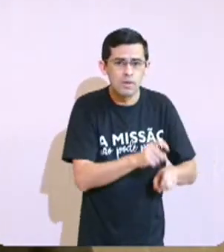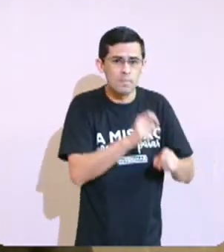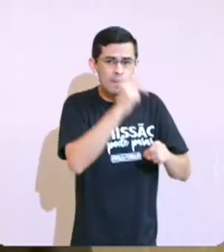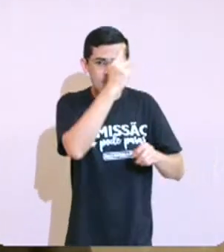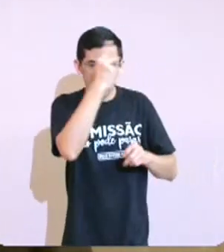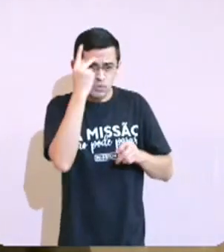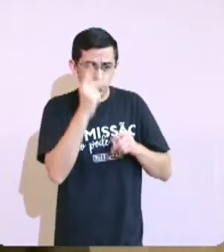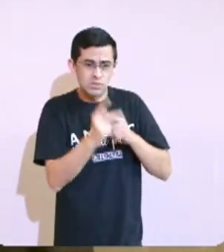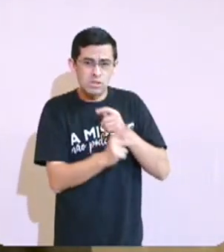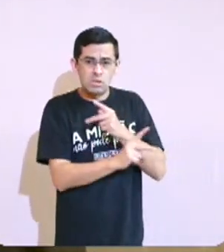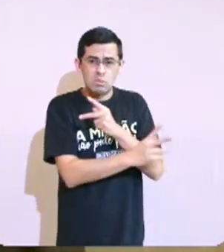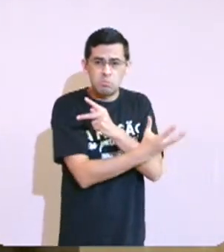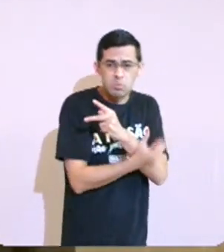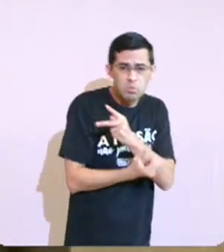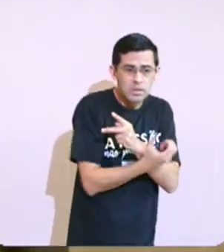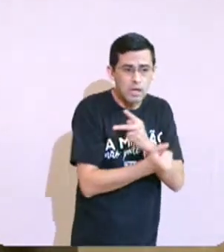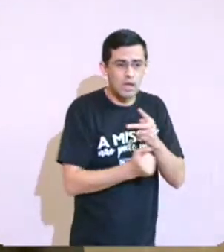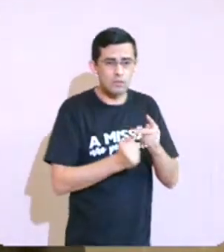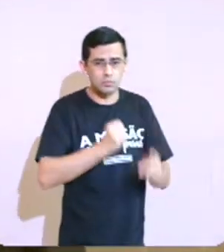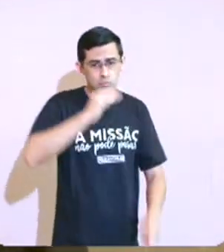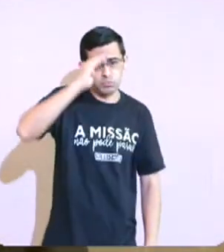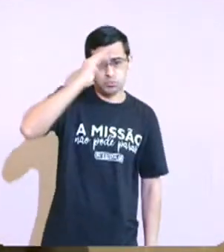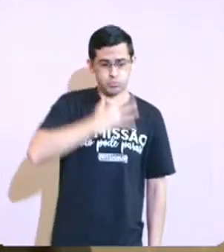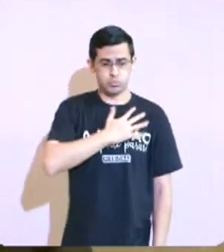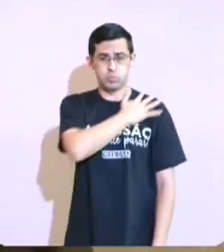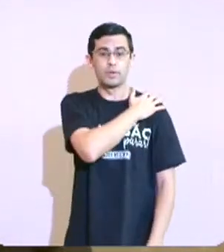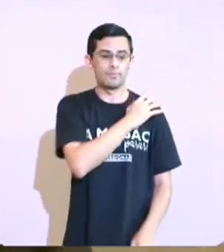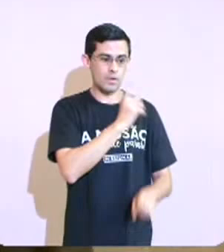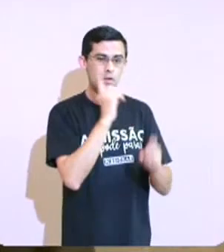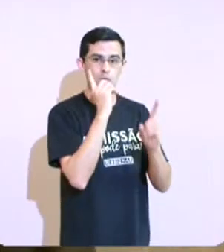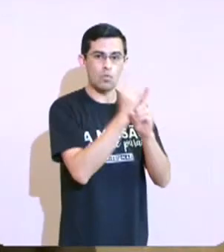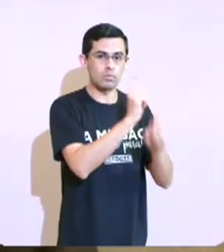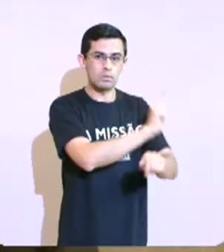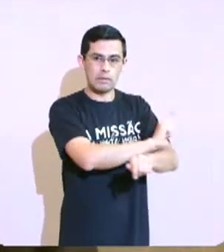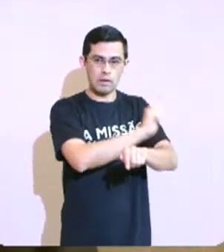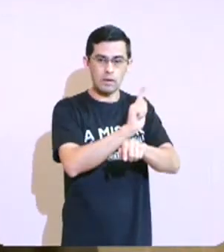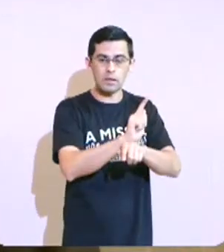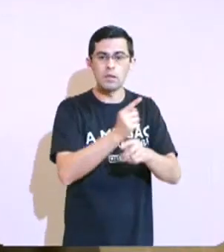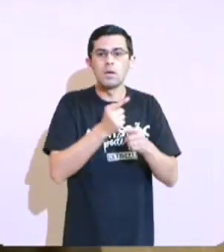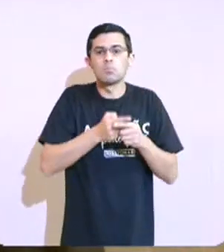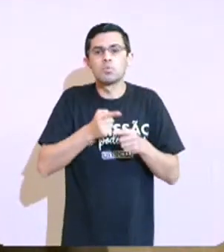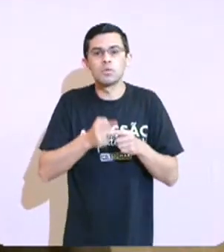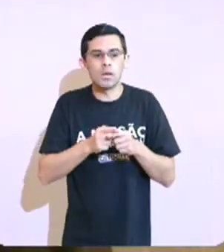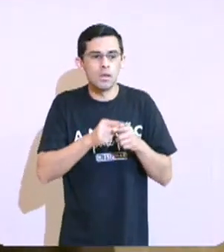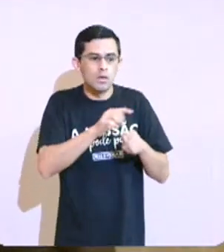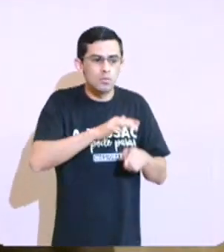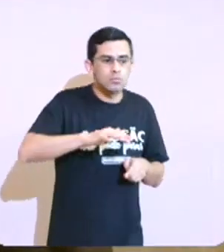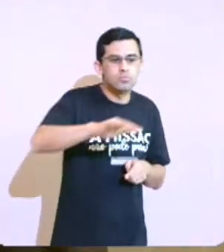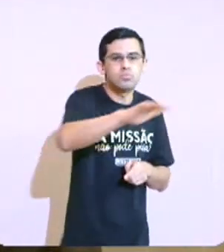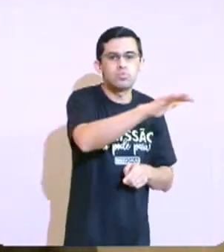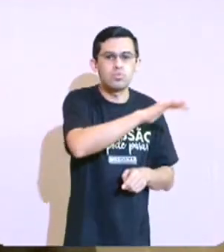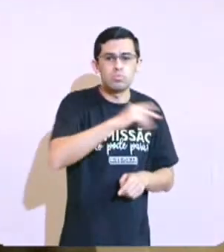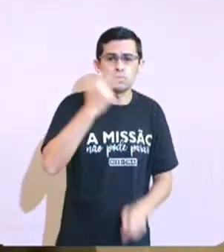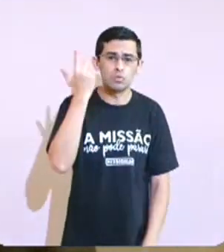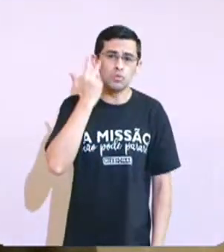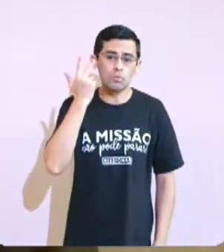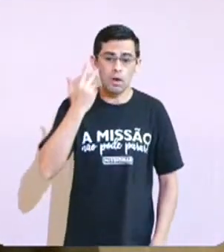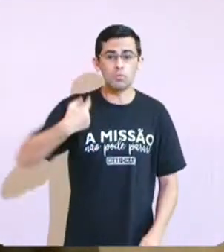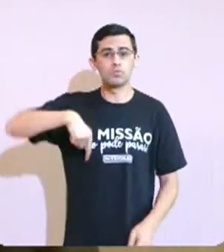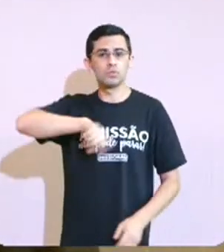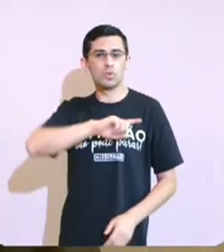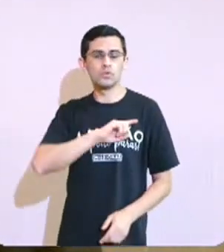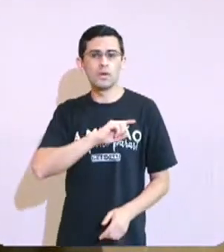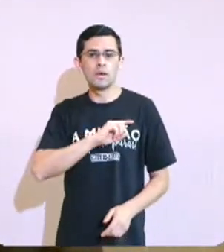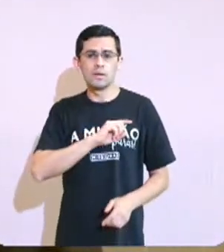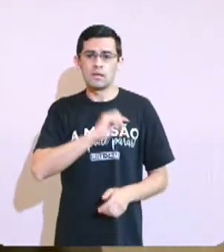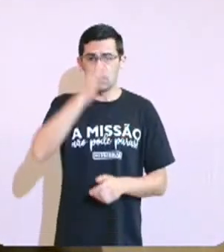impostos, soldados. Esses você encontra na Galileia. Porque esse é o mundo normal da gente. Esse é o